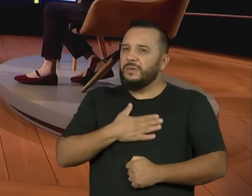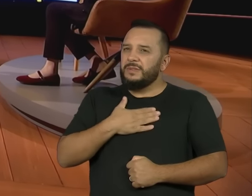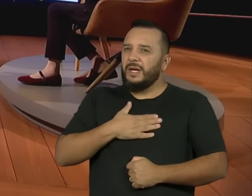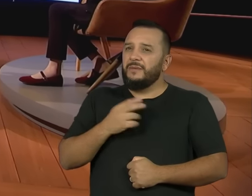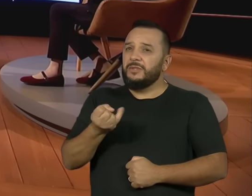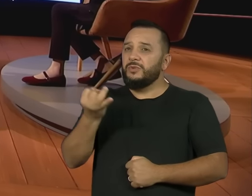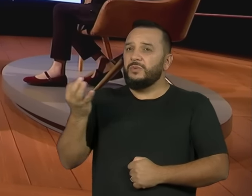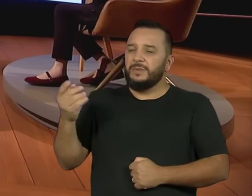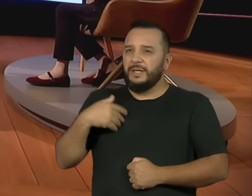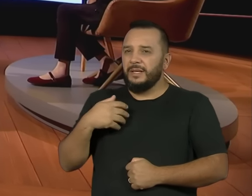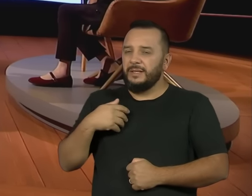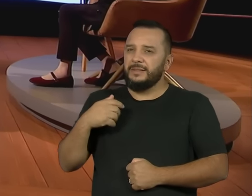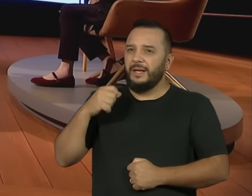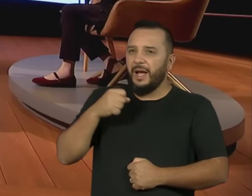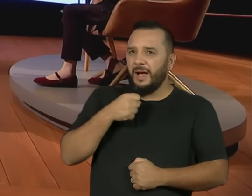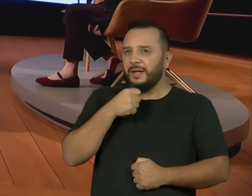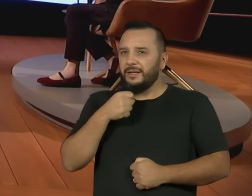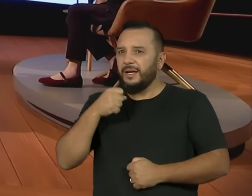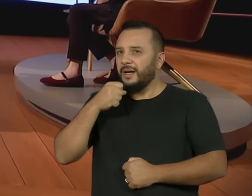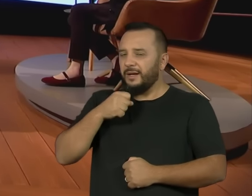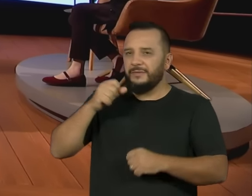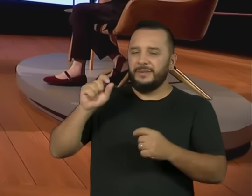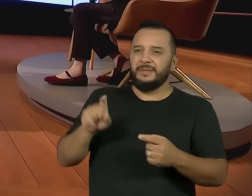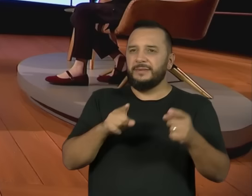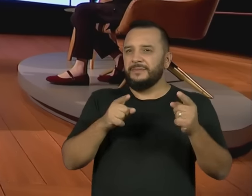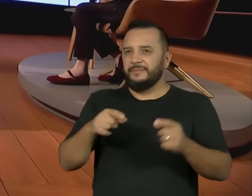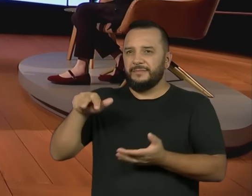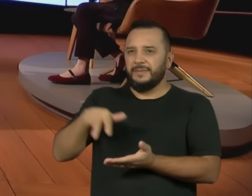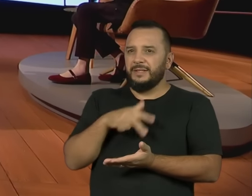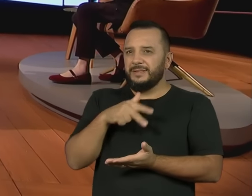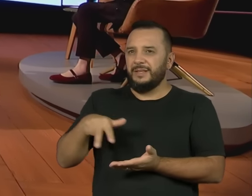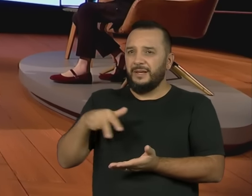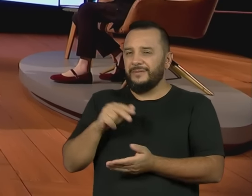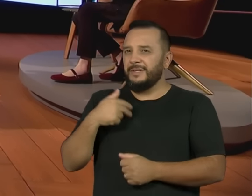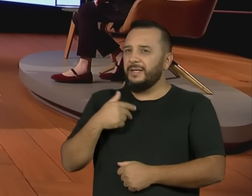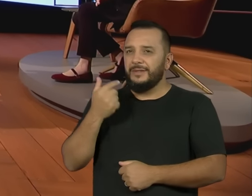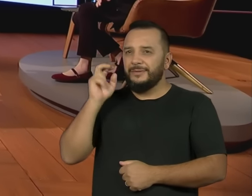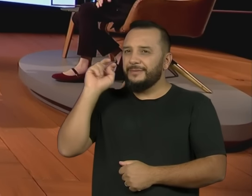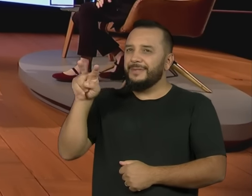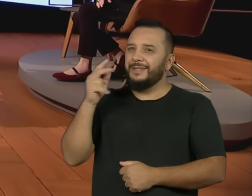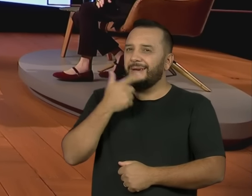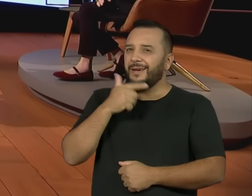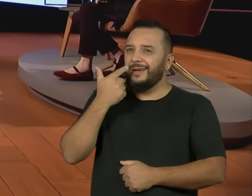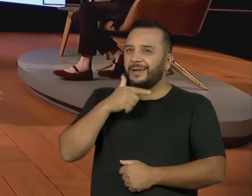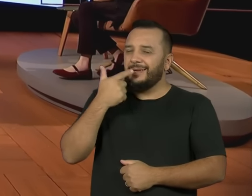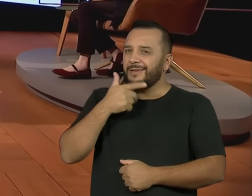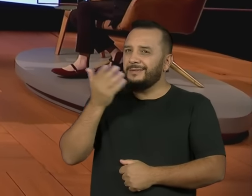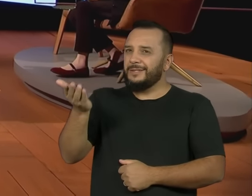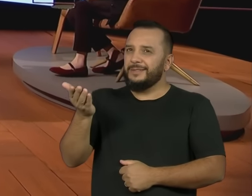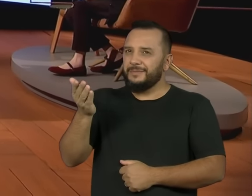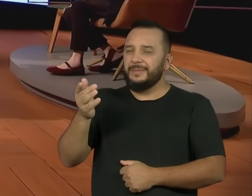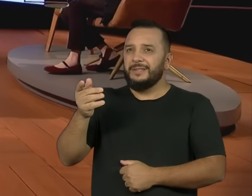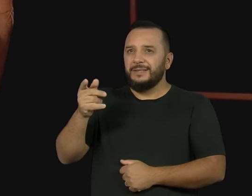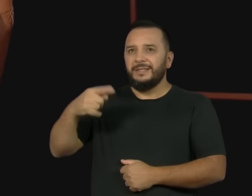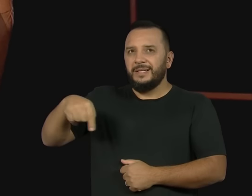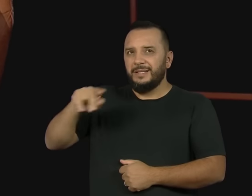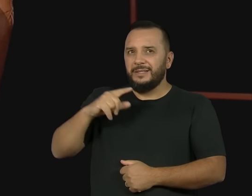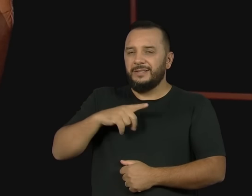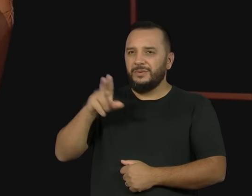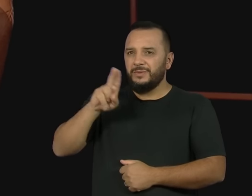eles cantavam e dançavam. Então, a única coisa que eu achava engraçada era essa gente. Mas eles andavam com